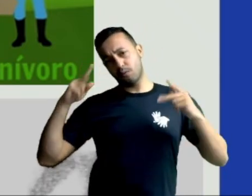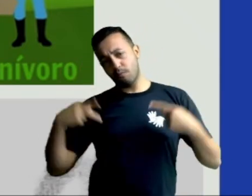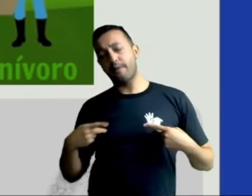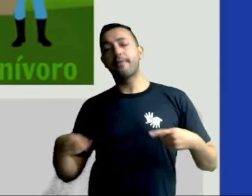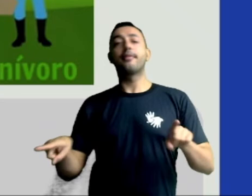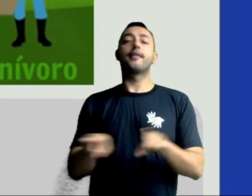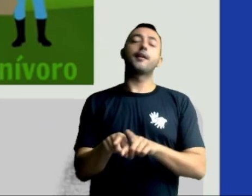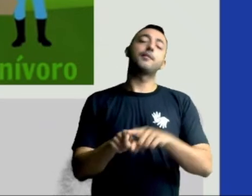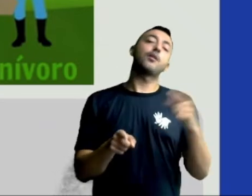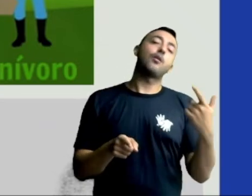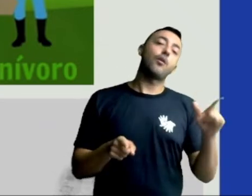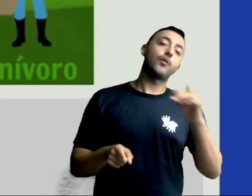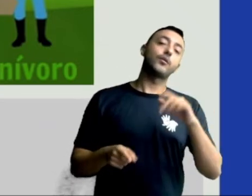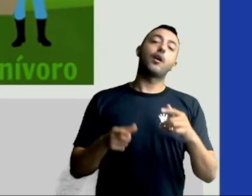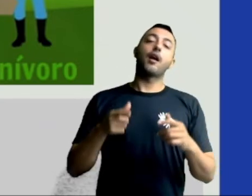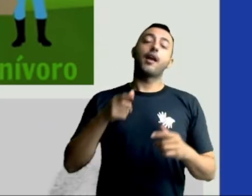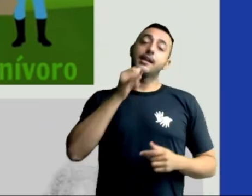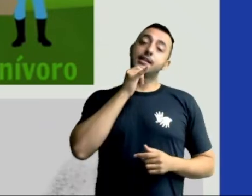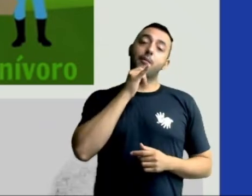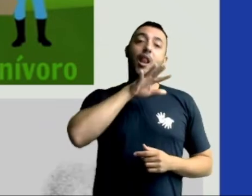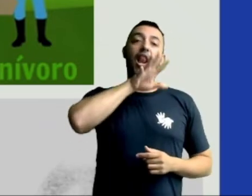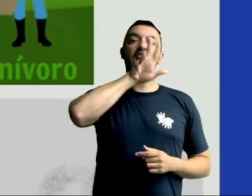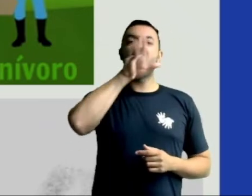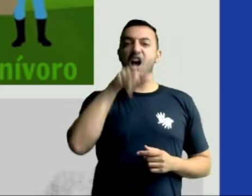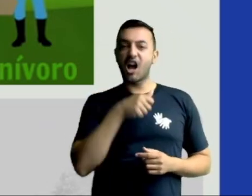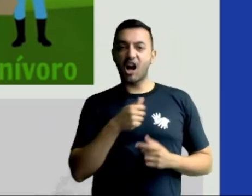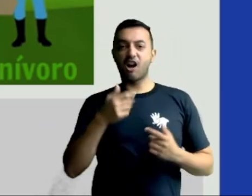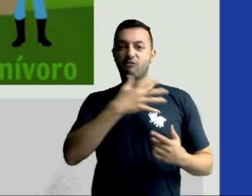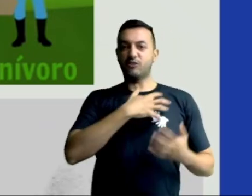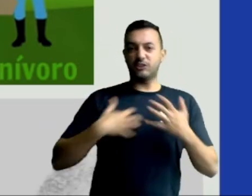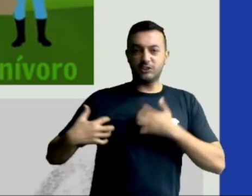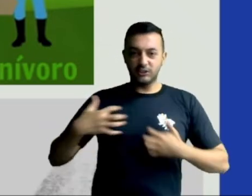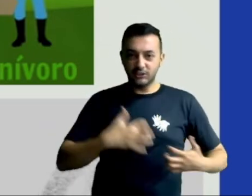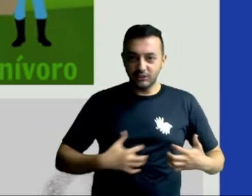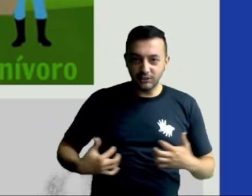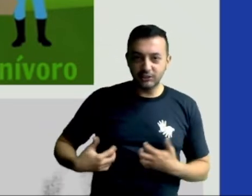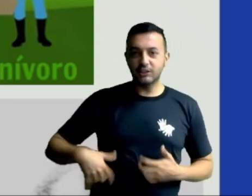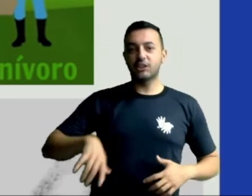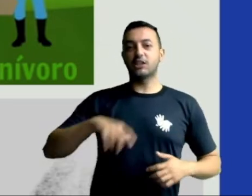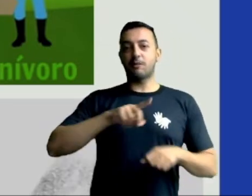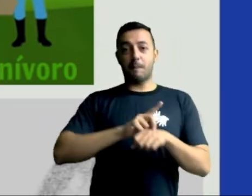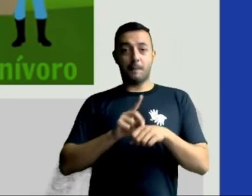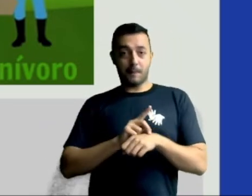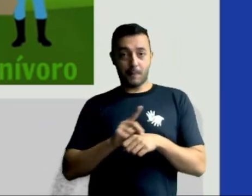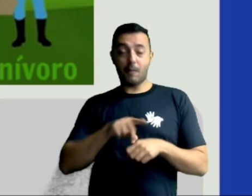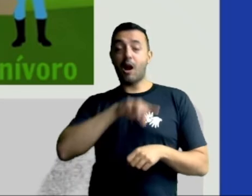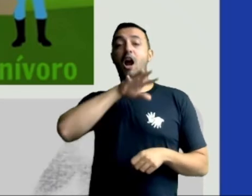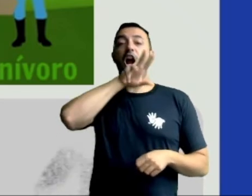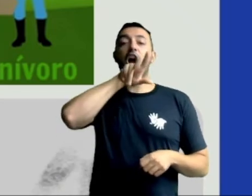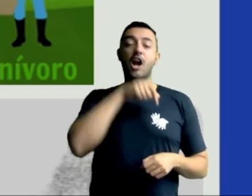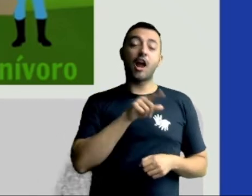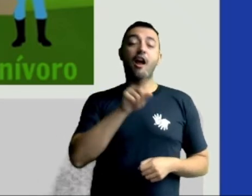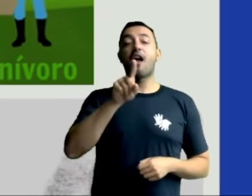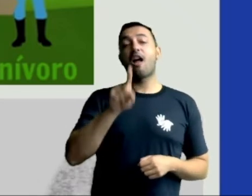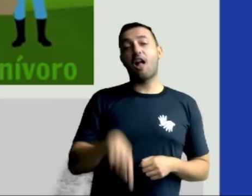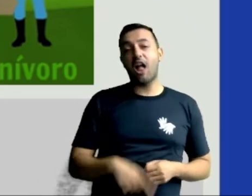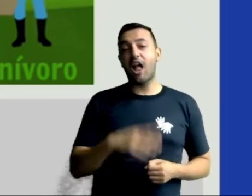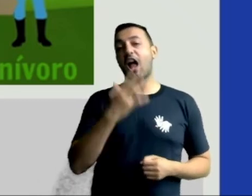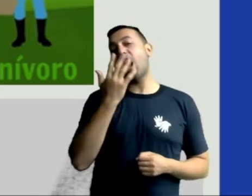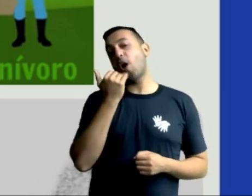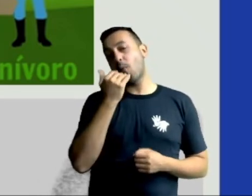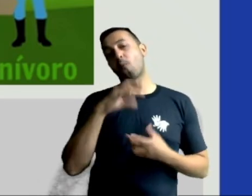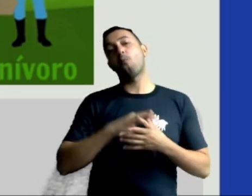outros animais, como leões, tigres, leopardos, que são animais carnívoros.